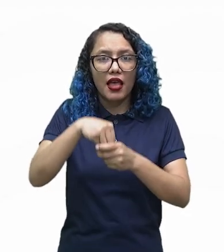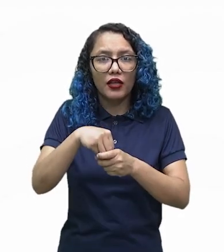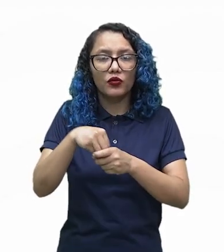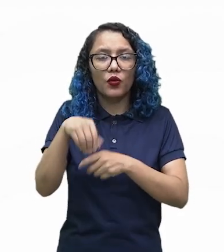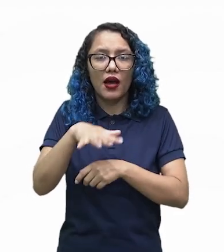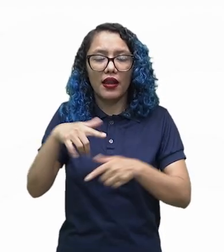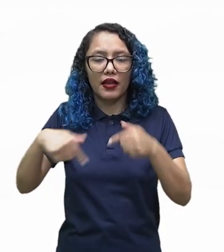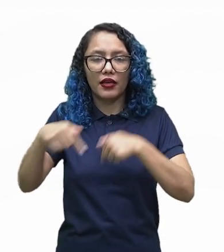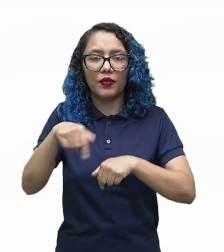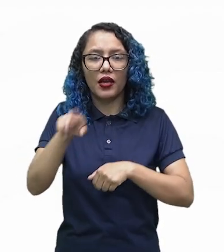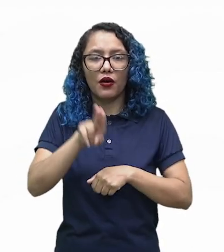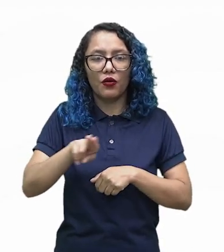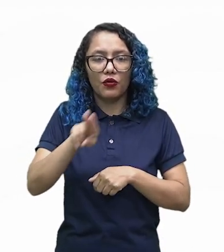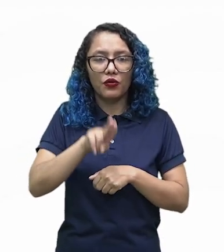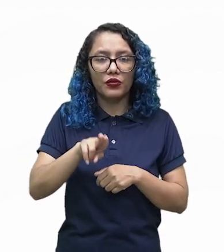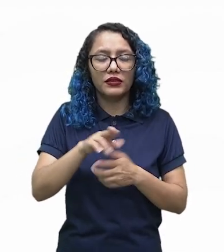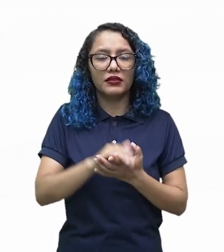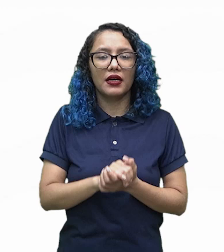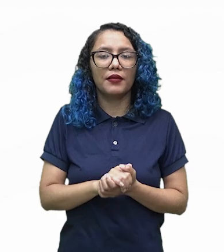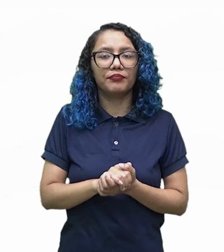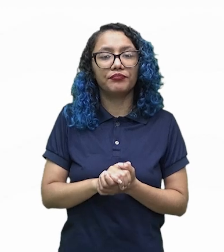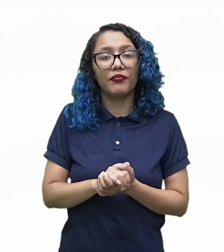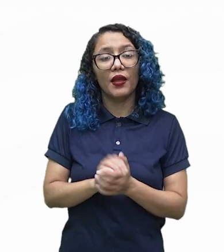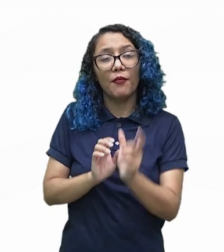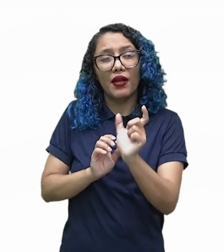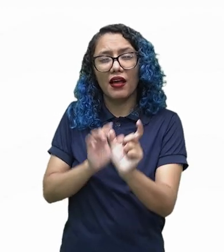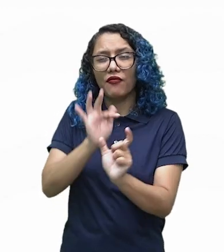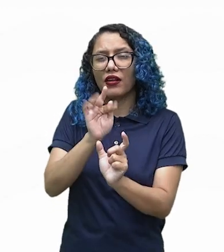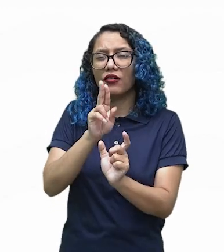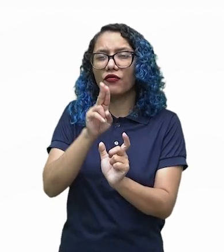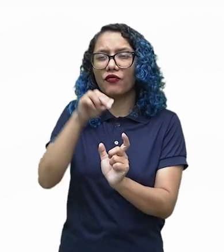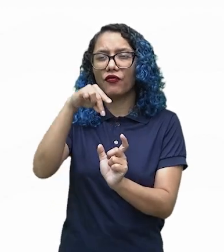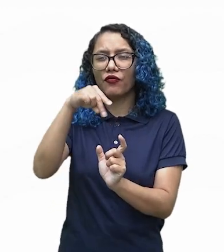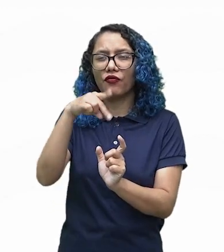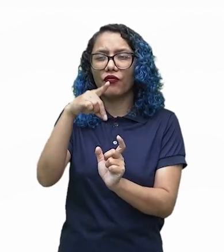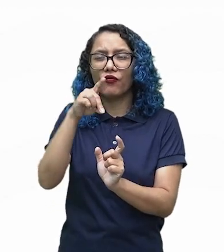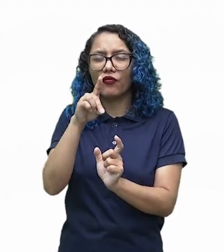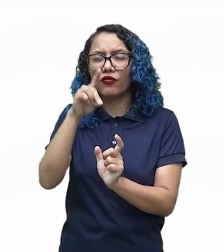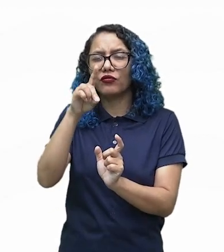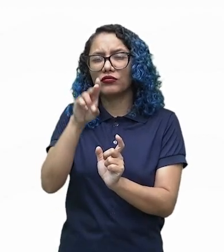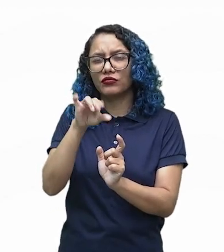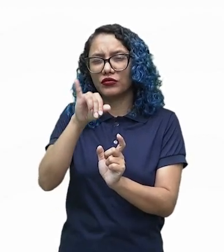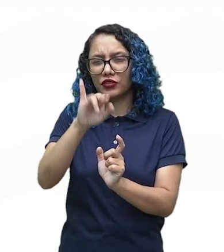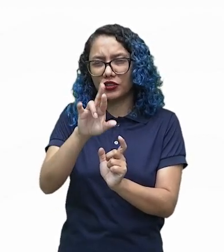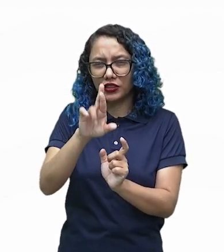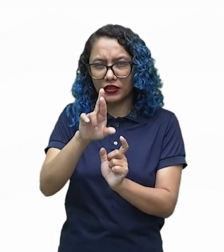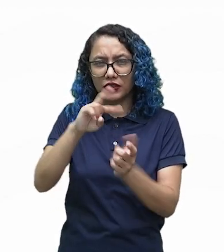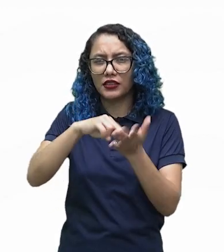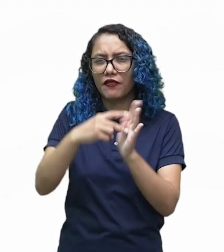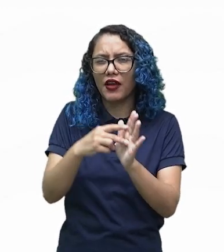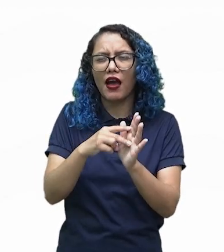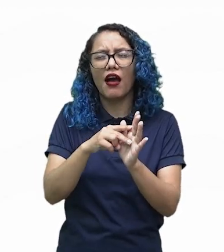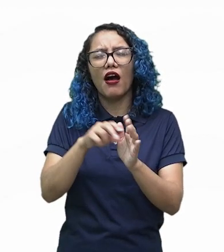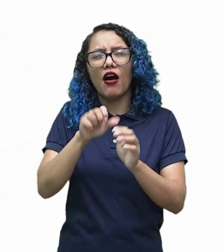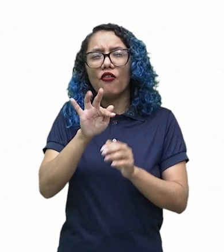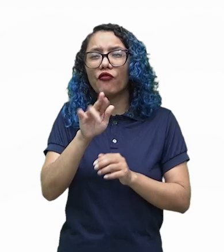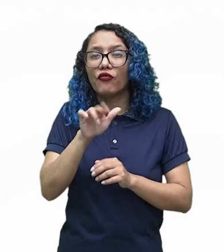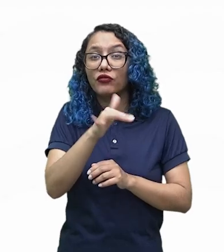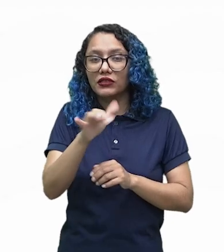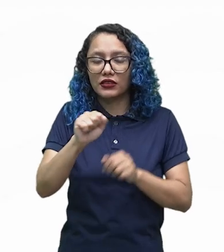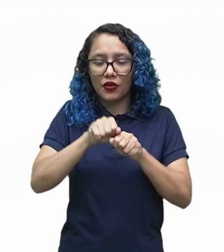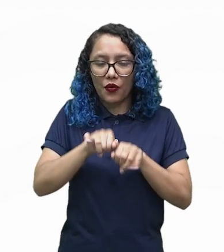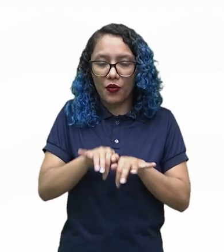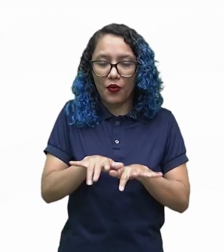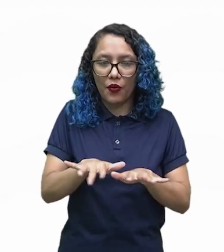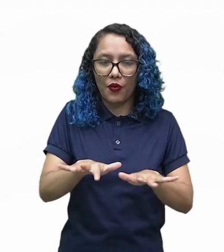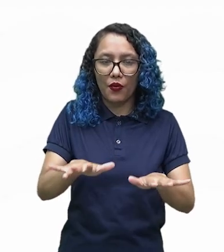a gente vai utilizar o termo se fundir, tá? Fundir, fusão, vem de fusão, né? Então, ela se